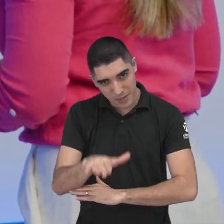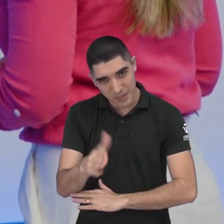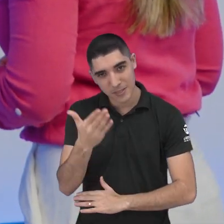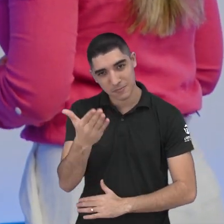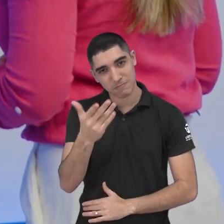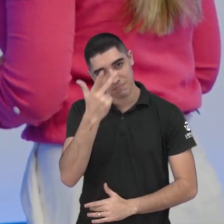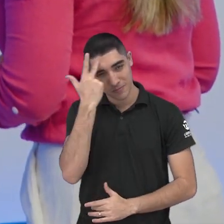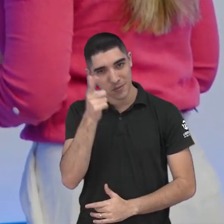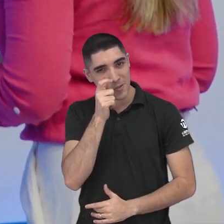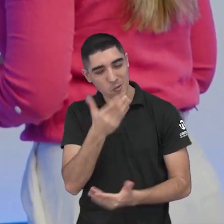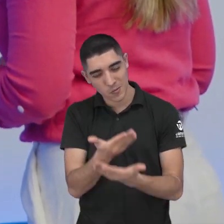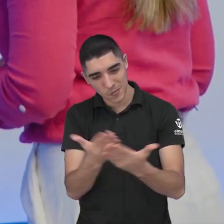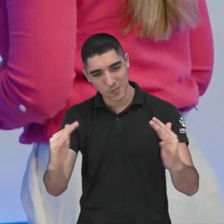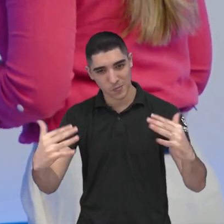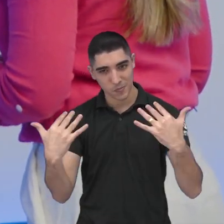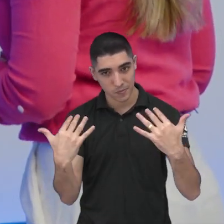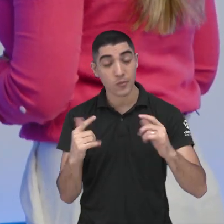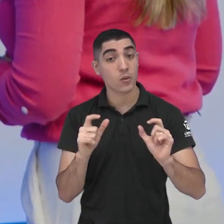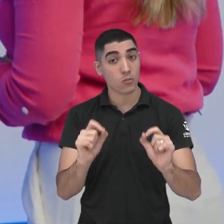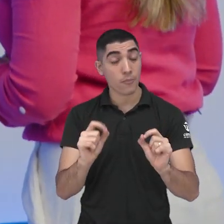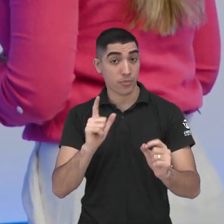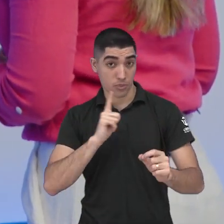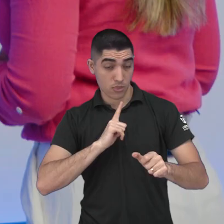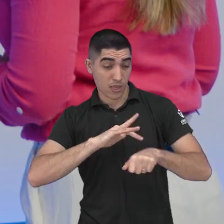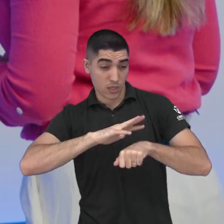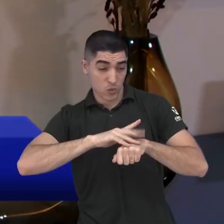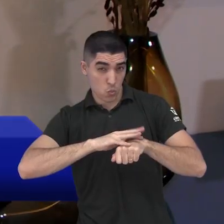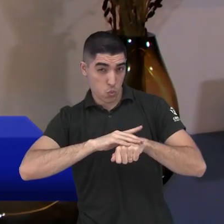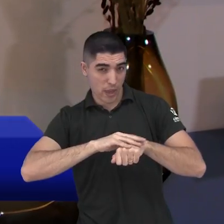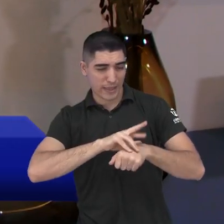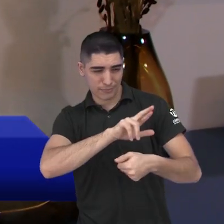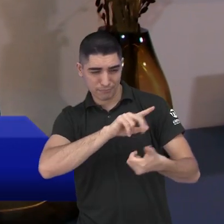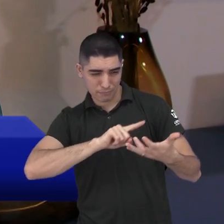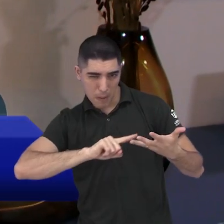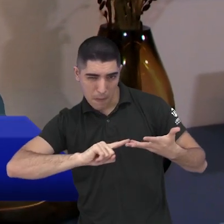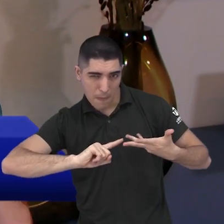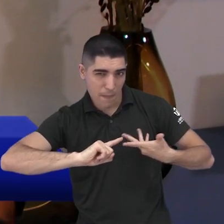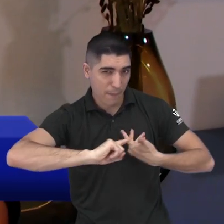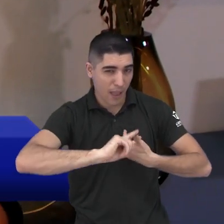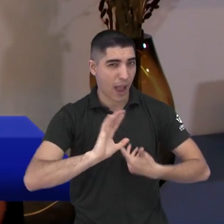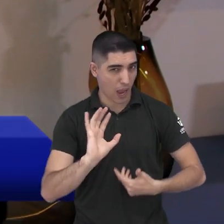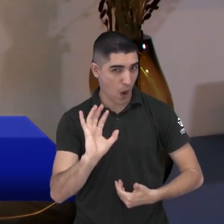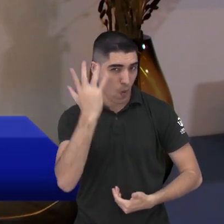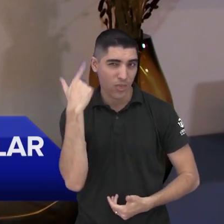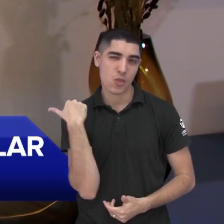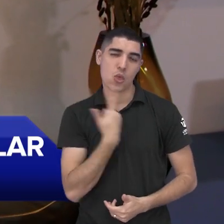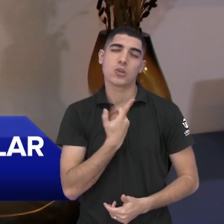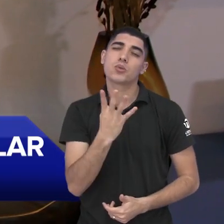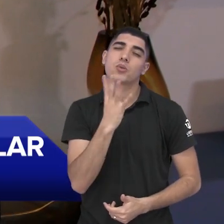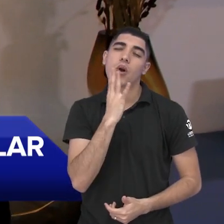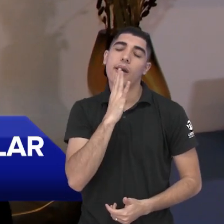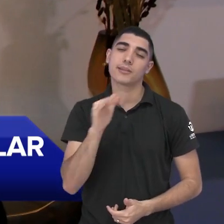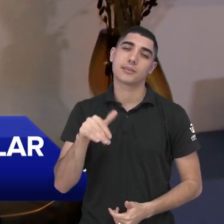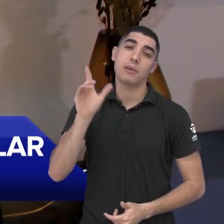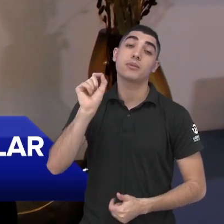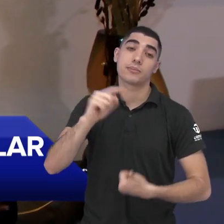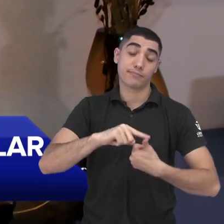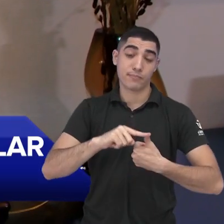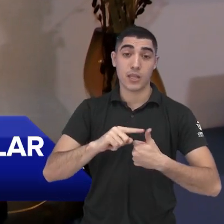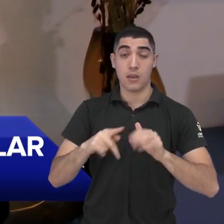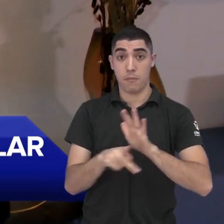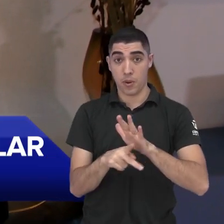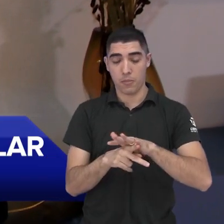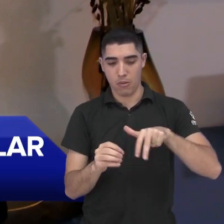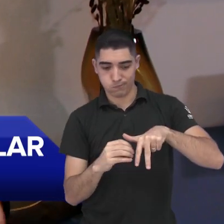Fran, boa tarde para você, boa tarde a todos que acompanham o Boletim Legislativo. Entre as doenças mais comuns, que a gente acaba ouvindo falar mais, né?